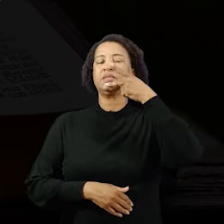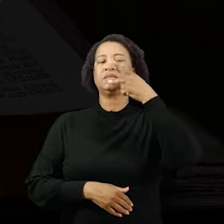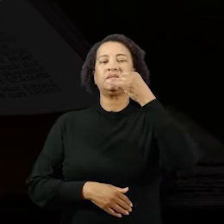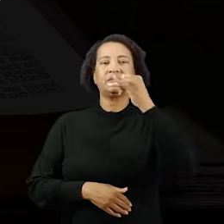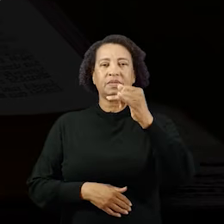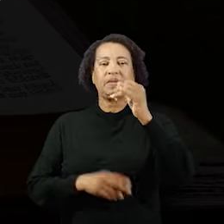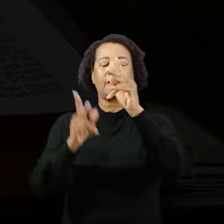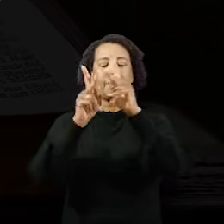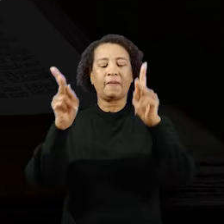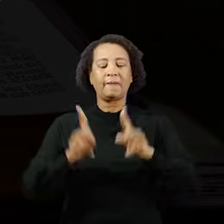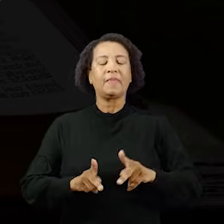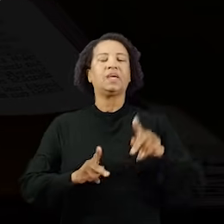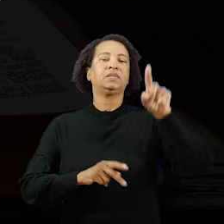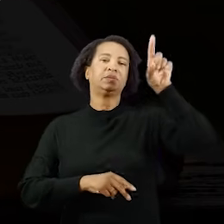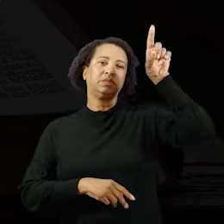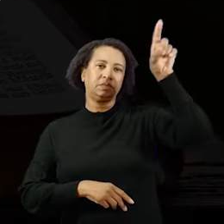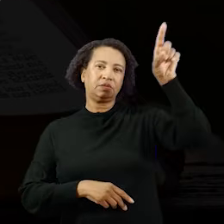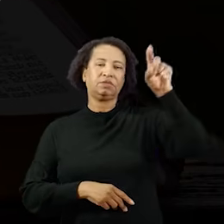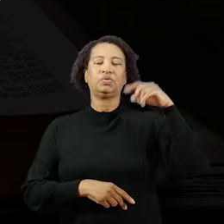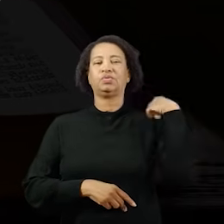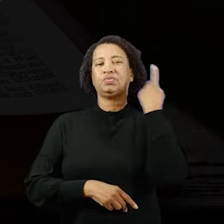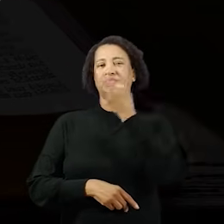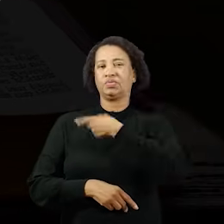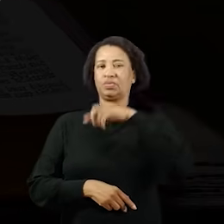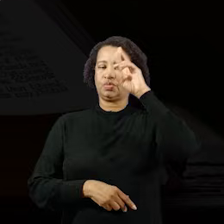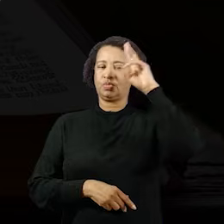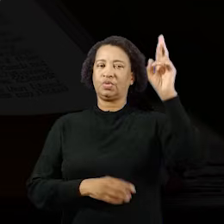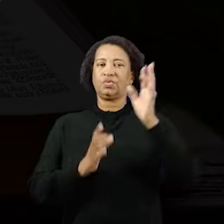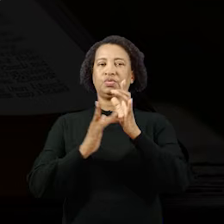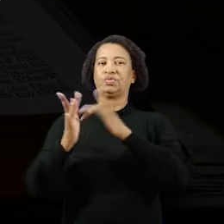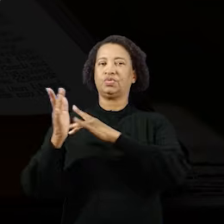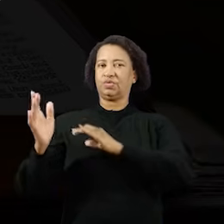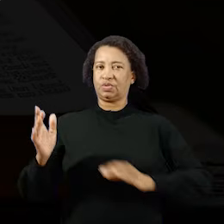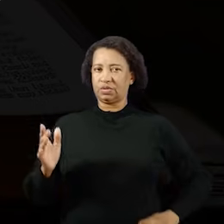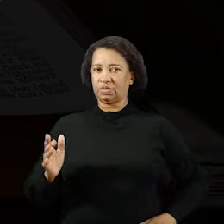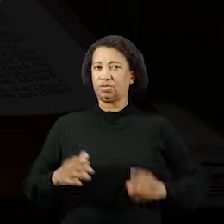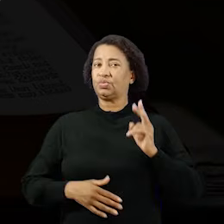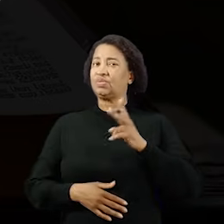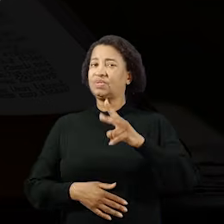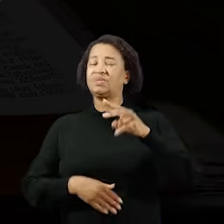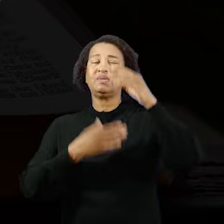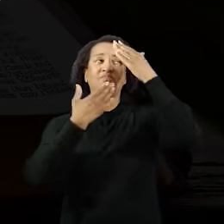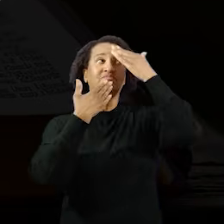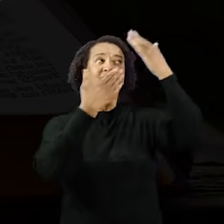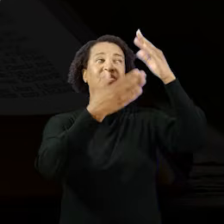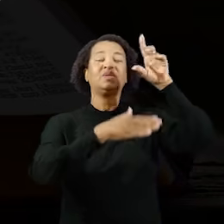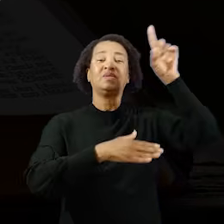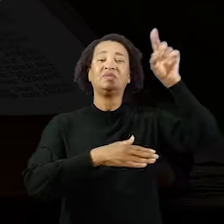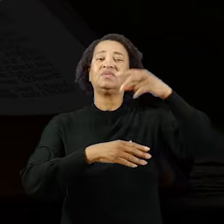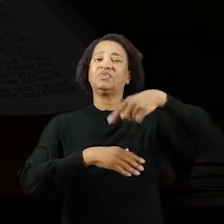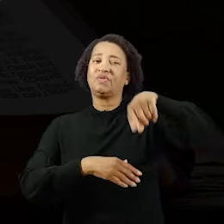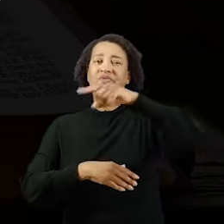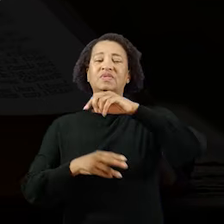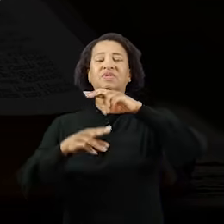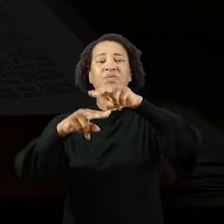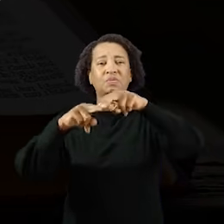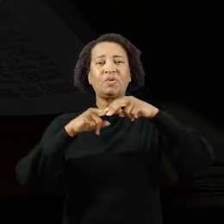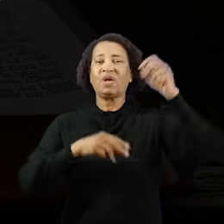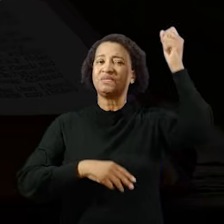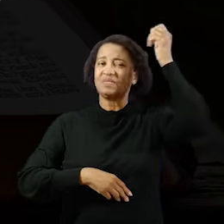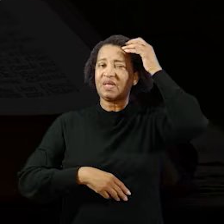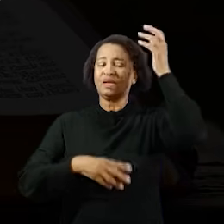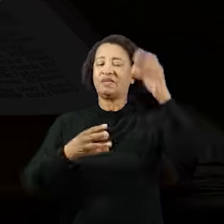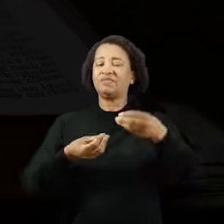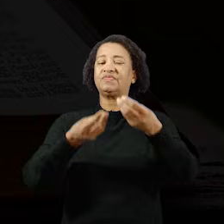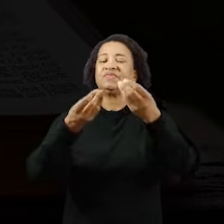parte de Deus nosso Pai e do Senhor Jesus Cristo. Sempre dou graças ao meu Deus por vocês, por causa da graça que lhes